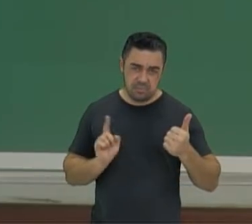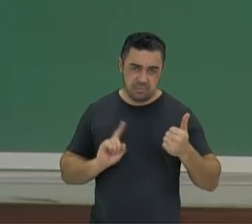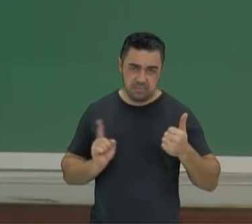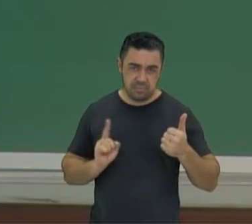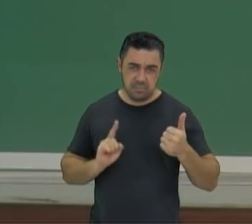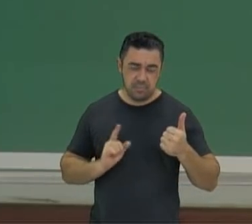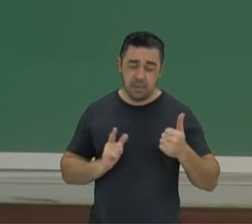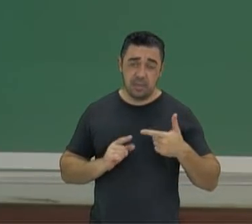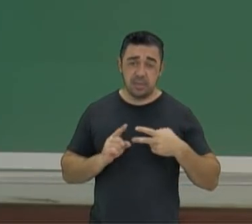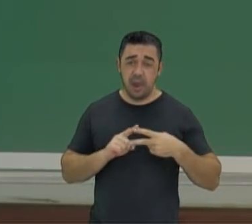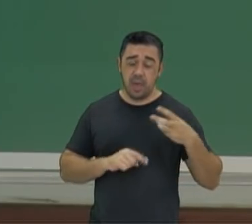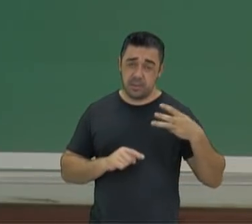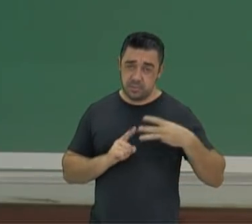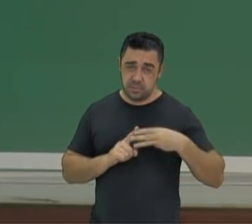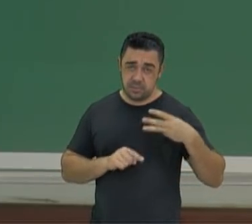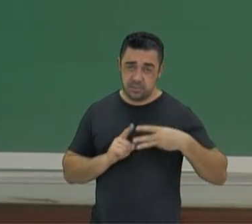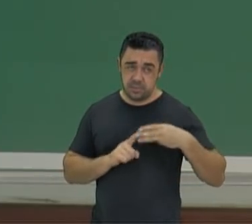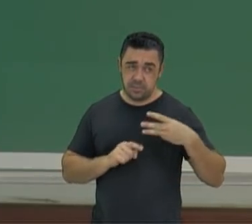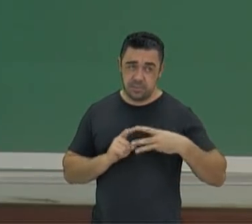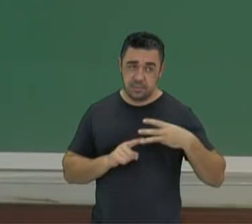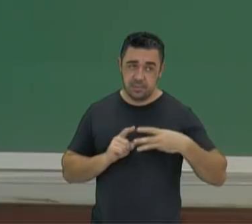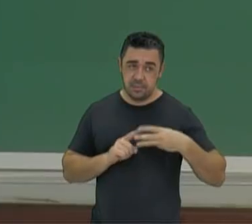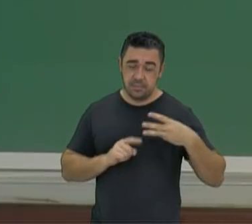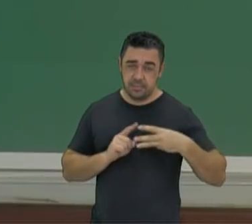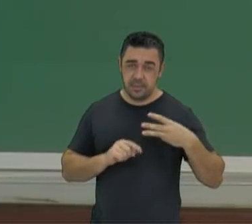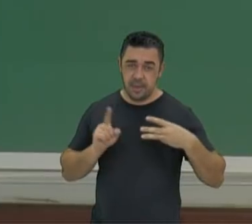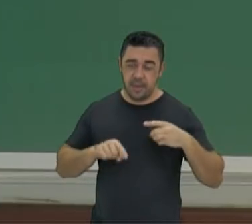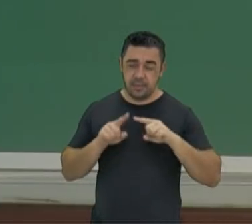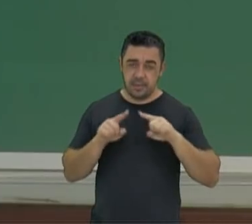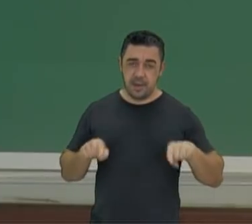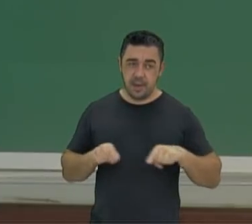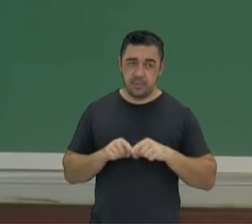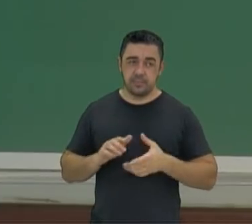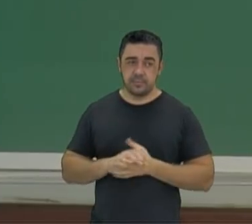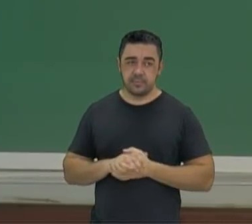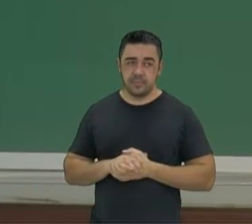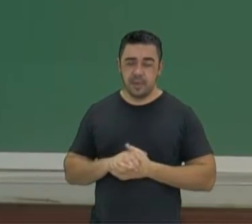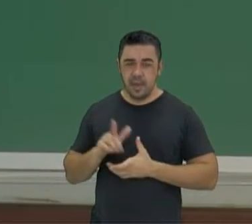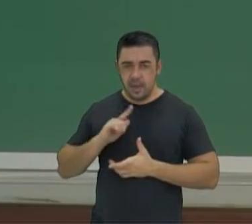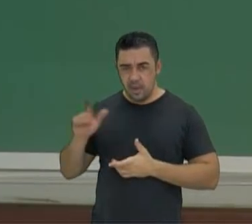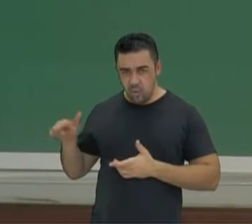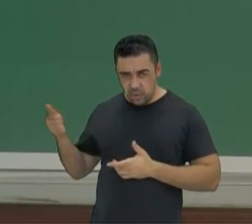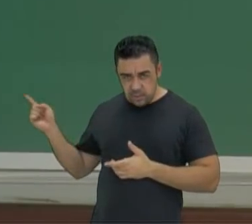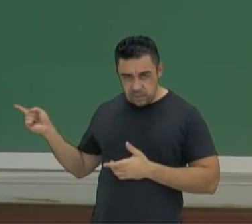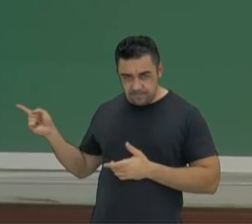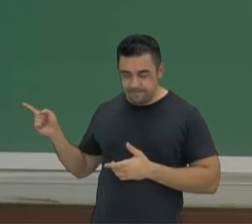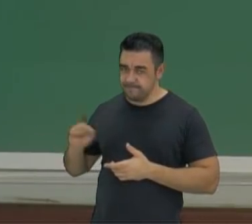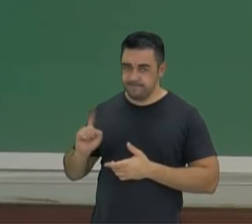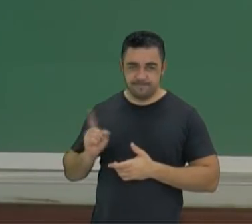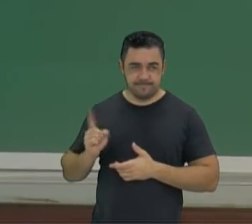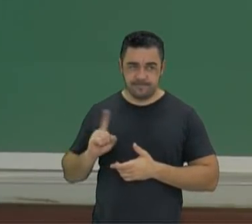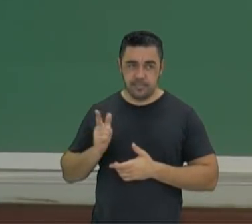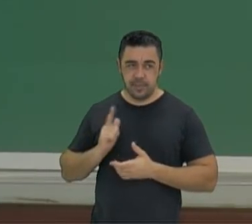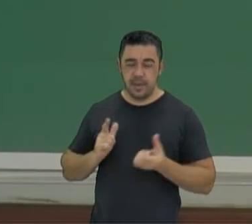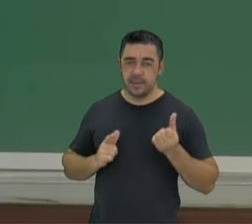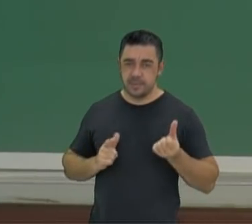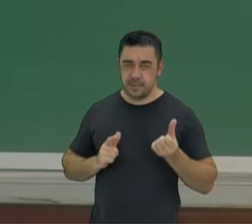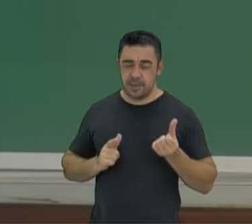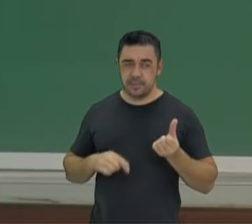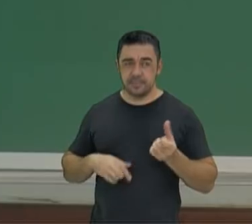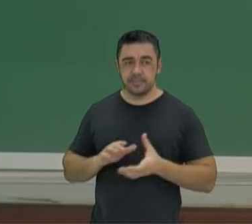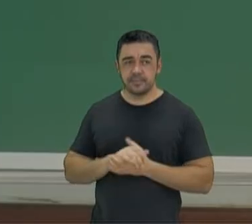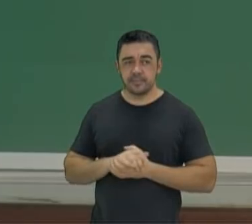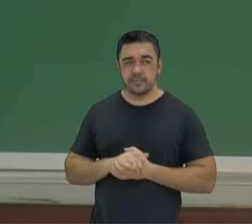Será? Não. O que eu tenho nessa base? Um triângulo. Pode ser essa base aqui? Não. Tem um